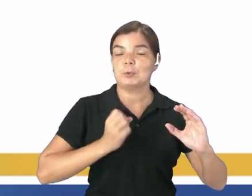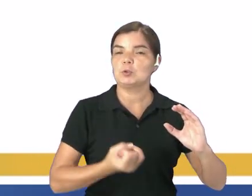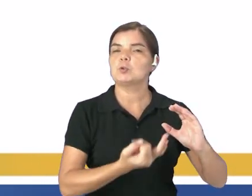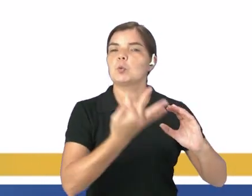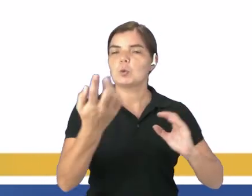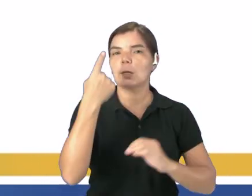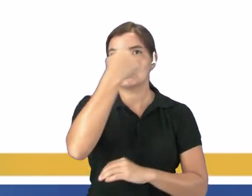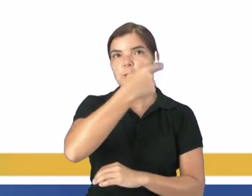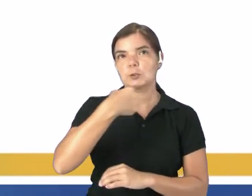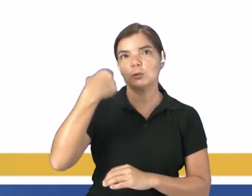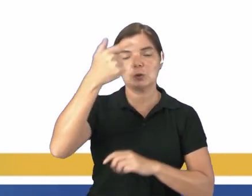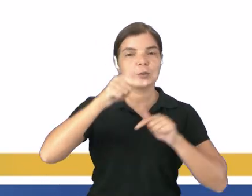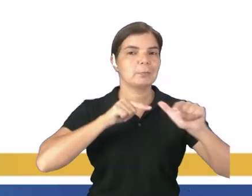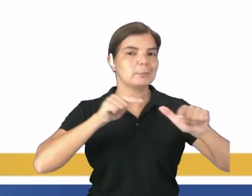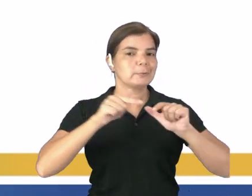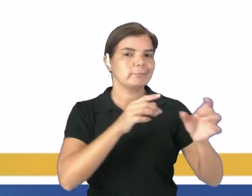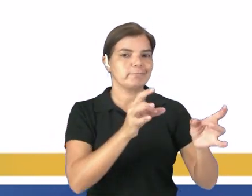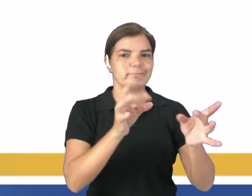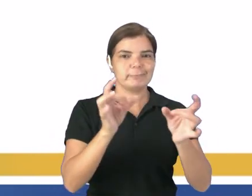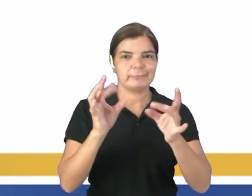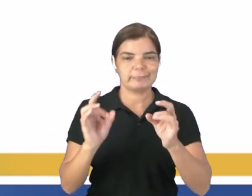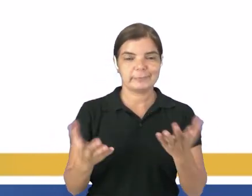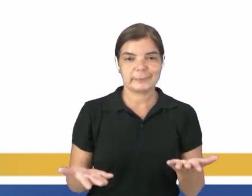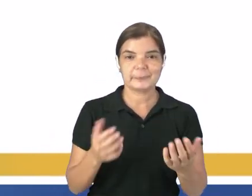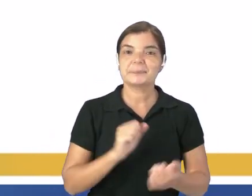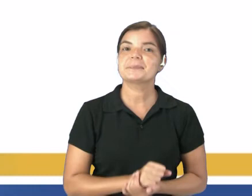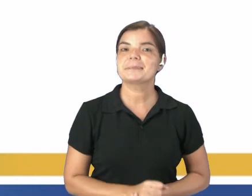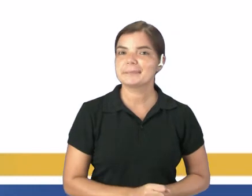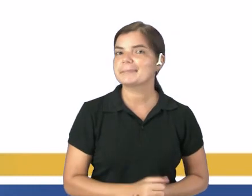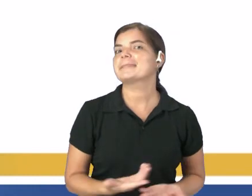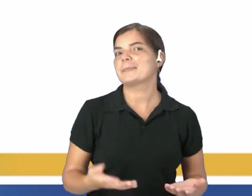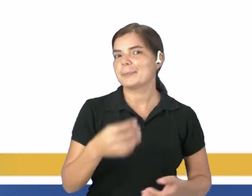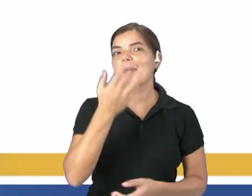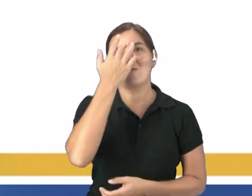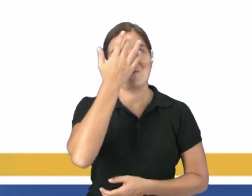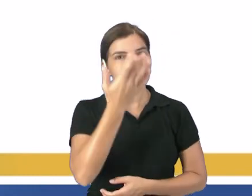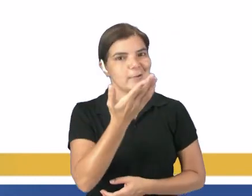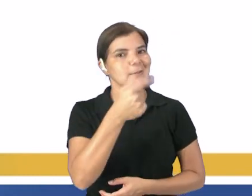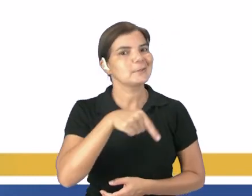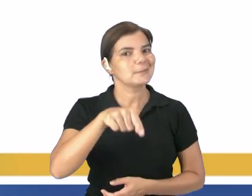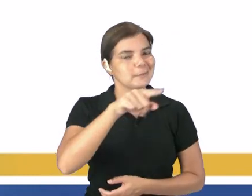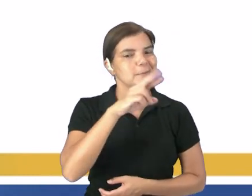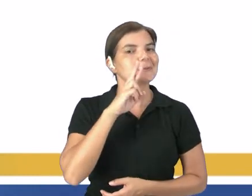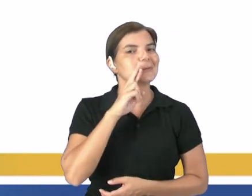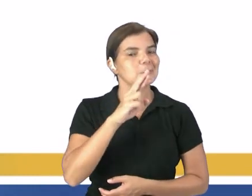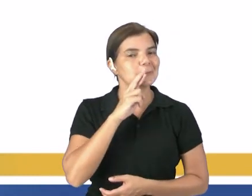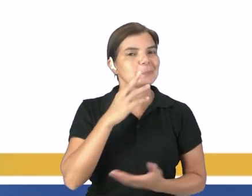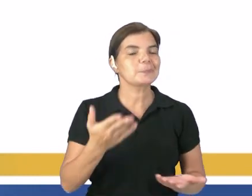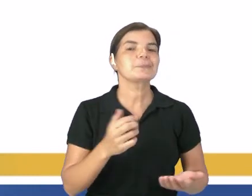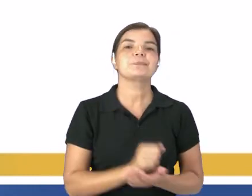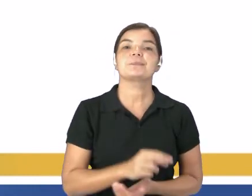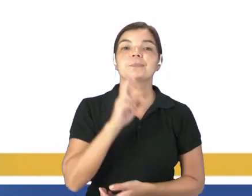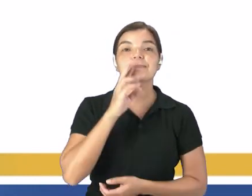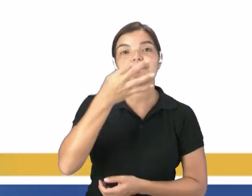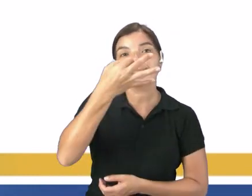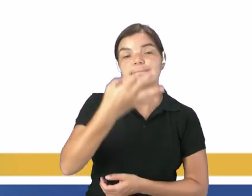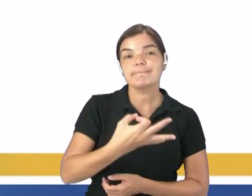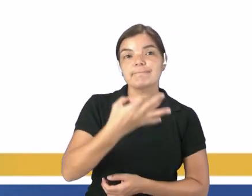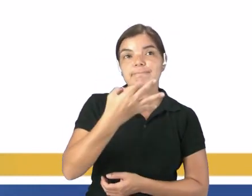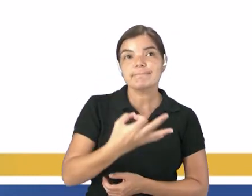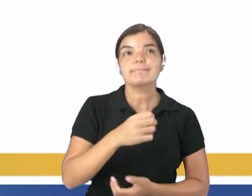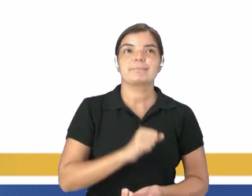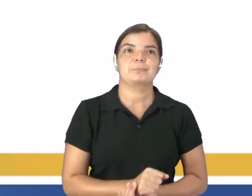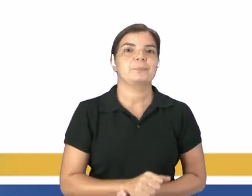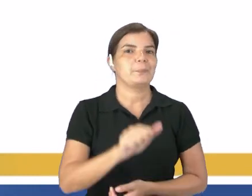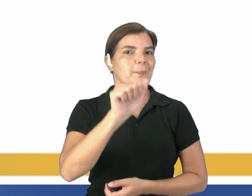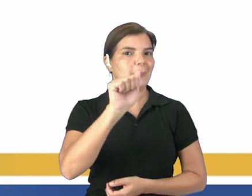das quantidades de horas de trabalho vendidas. Também é moleza, hein? Não aceito que vocês errem essa questão. A alternativa correta vai ser a letra